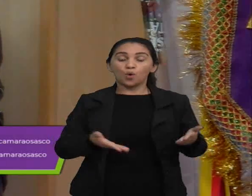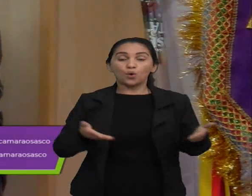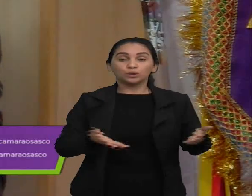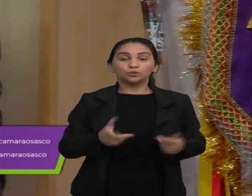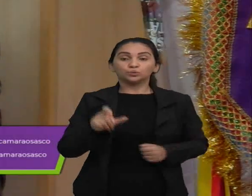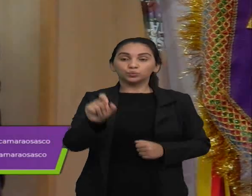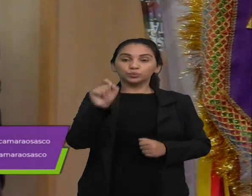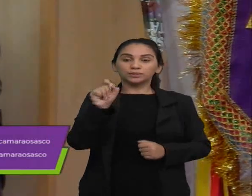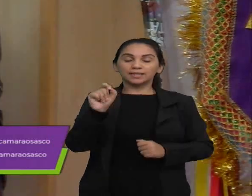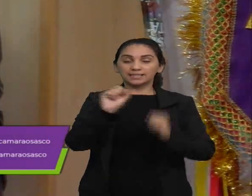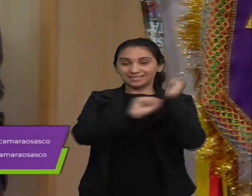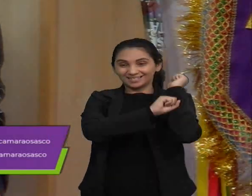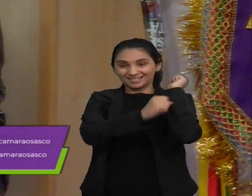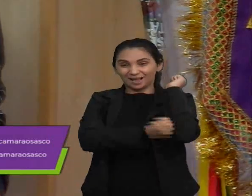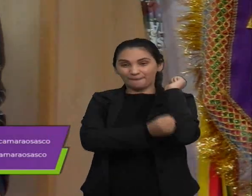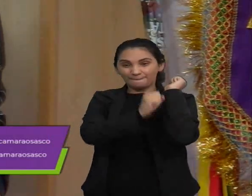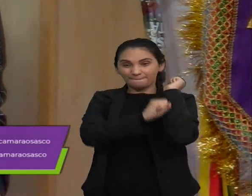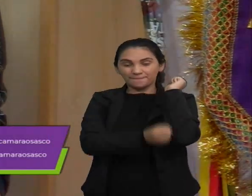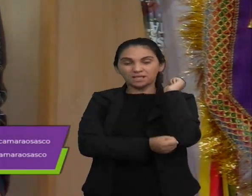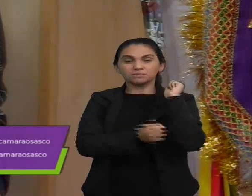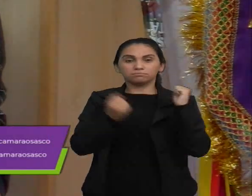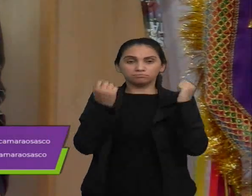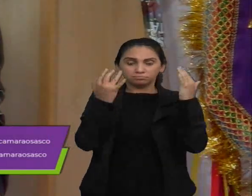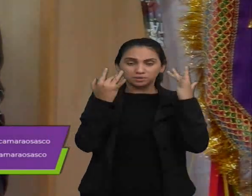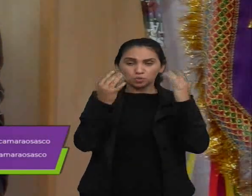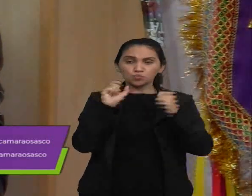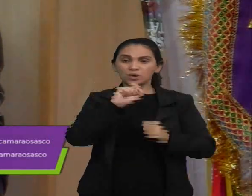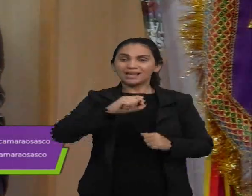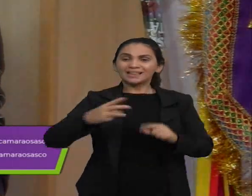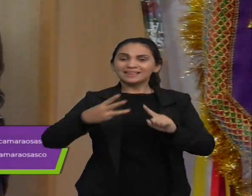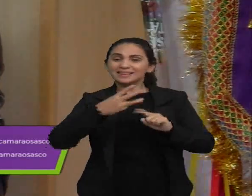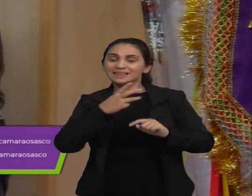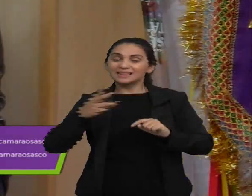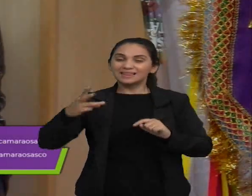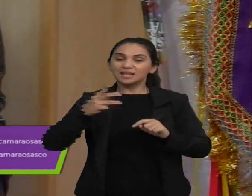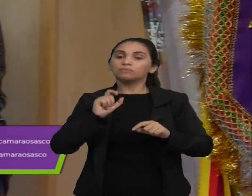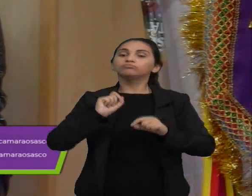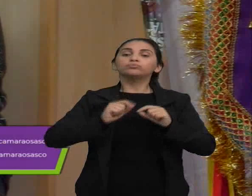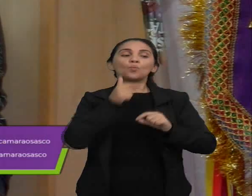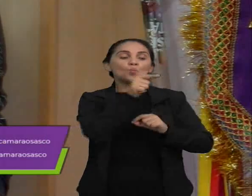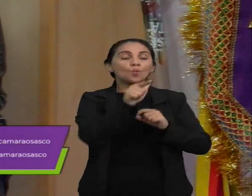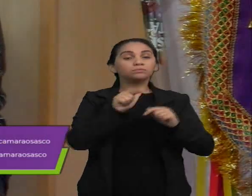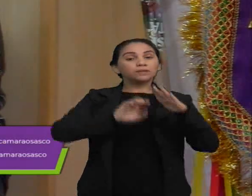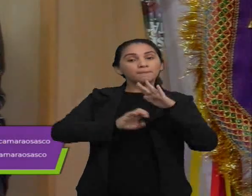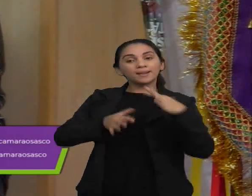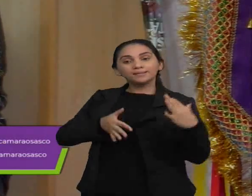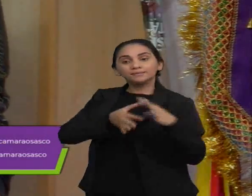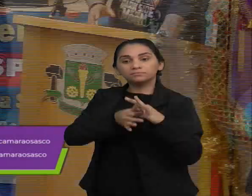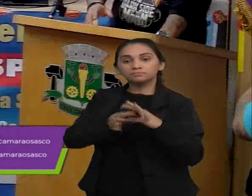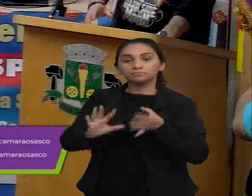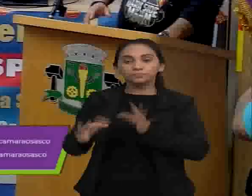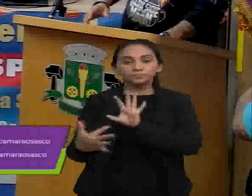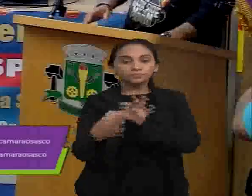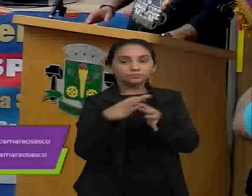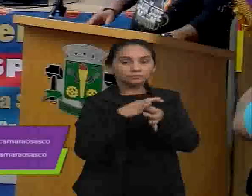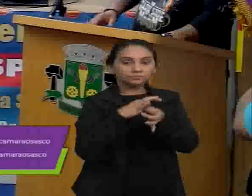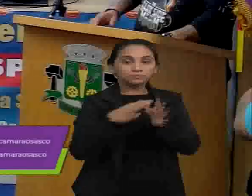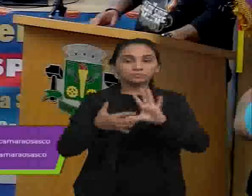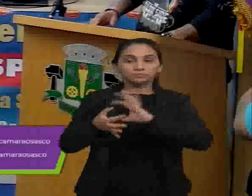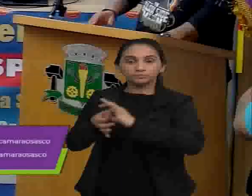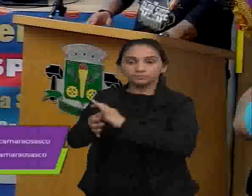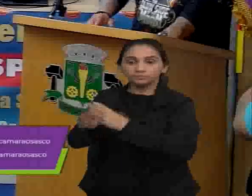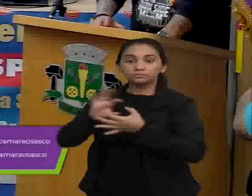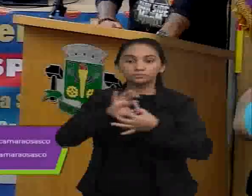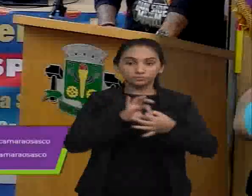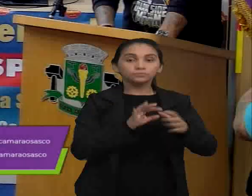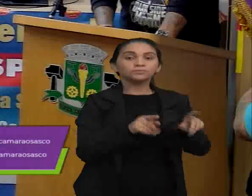Hoje, a Sabéspia opera muito com mão de obra terceirizada, e isso, para nós, também acaba criando um problema